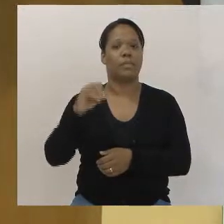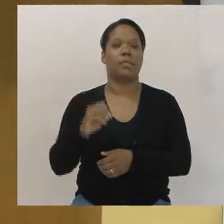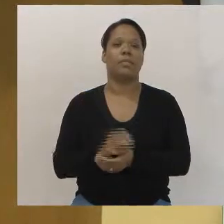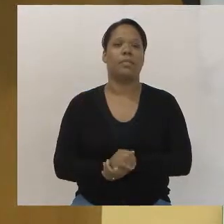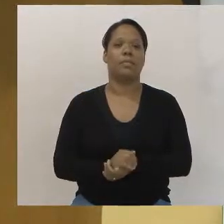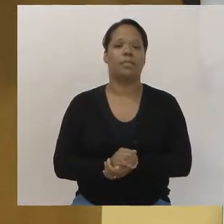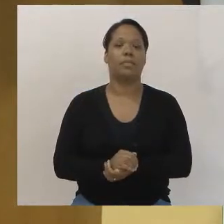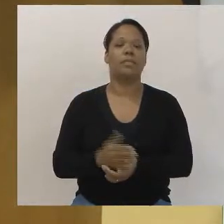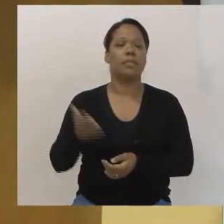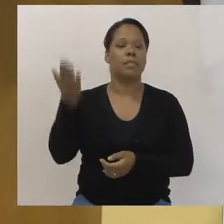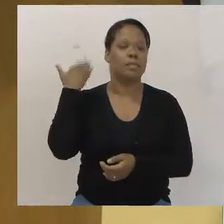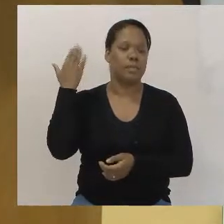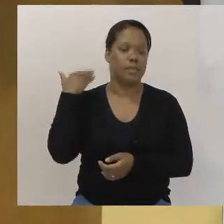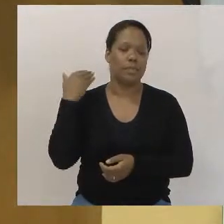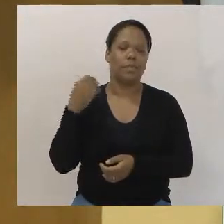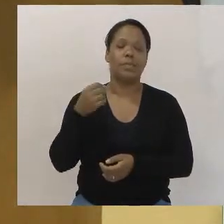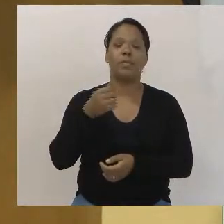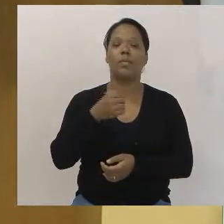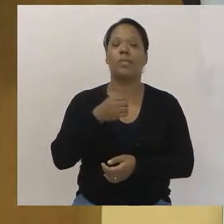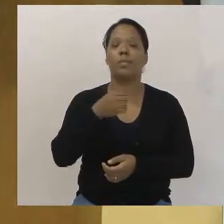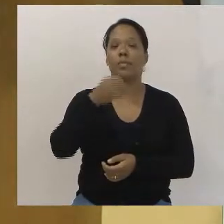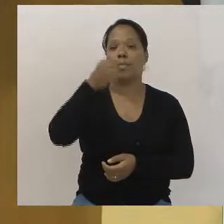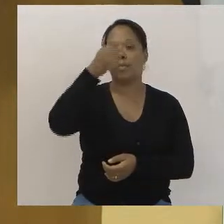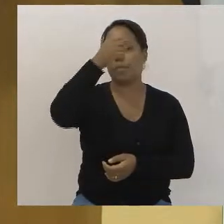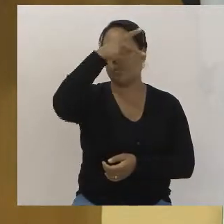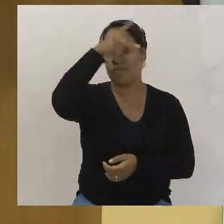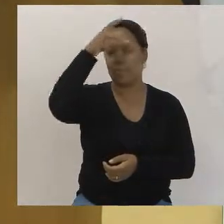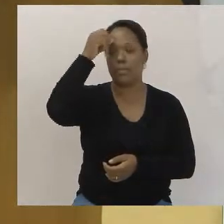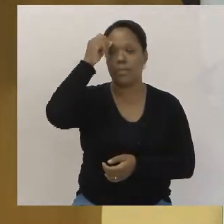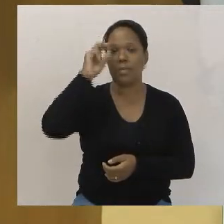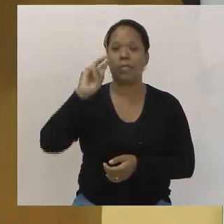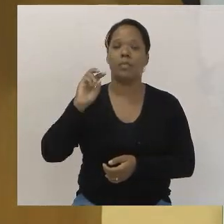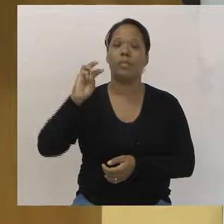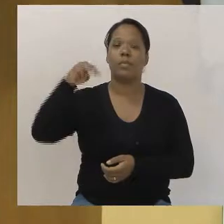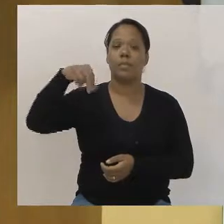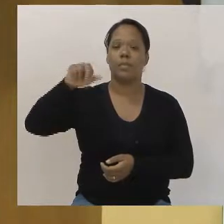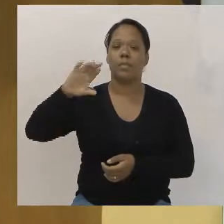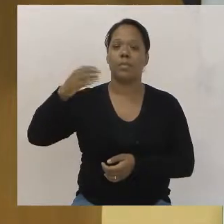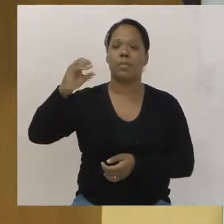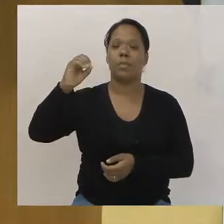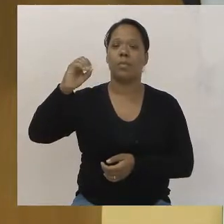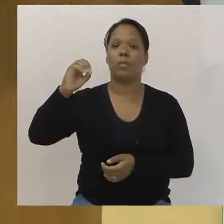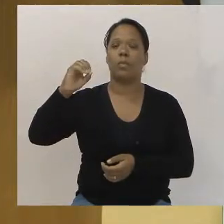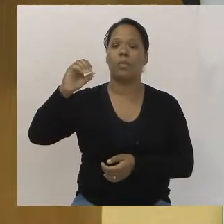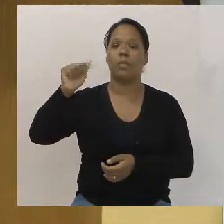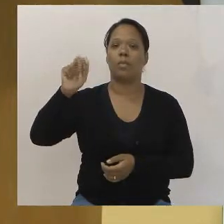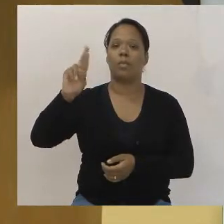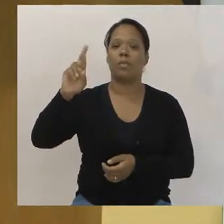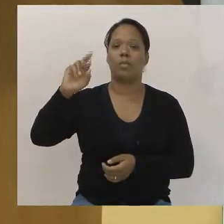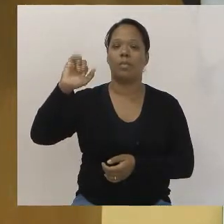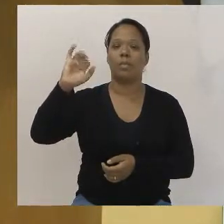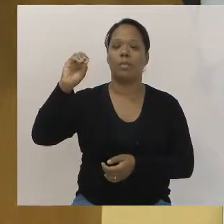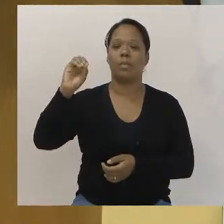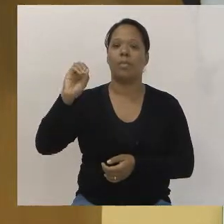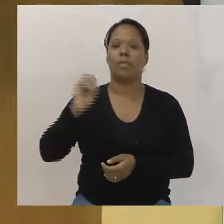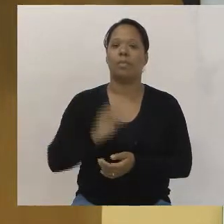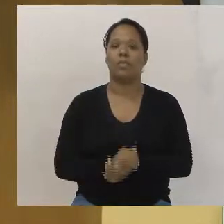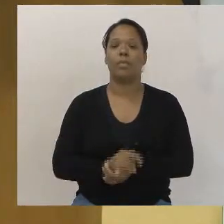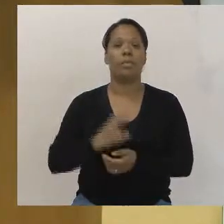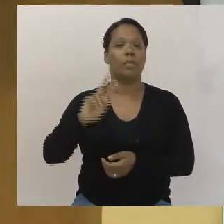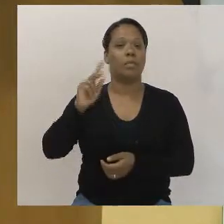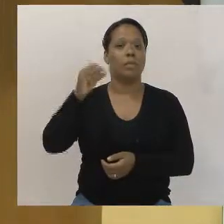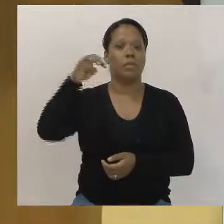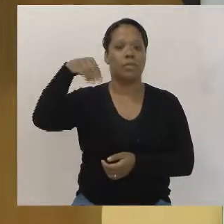inicia deve lino tira os trilhos do centro da cidade estende até o parque da cidade o hamilton